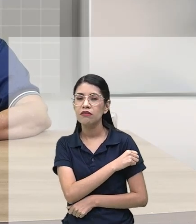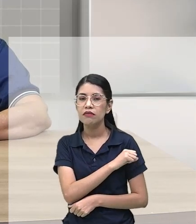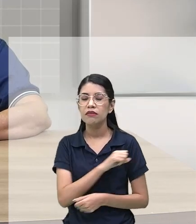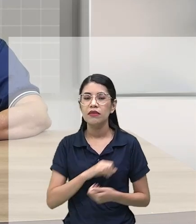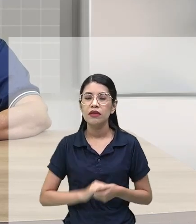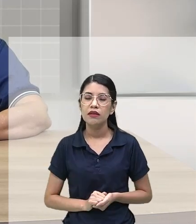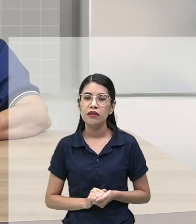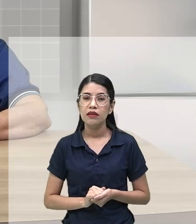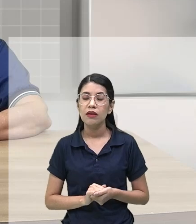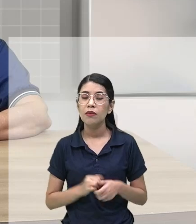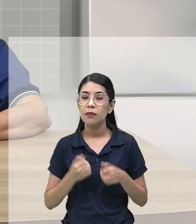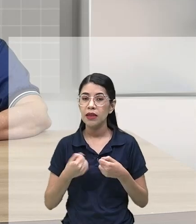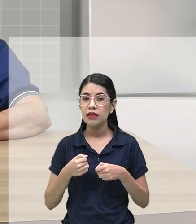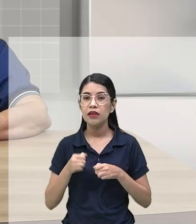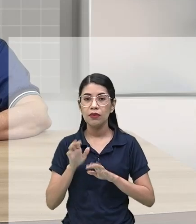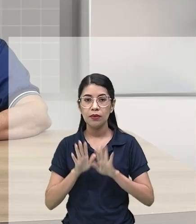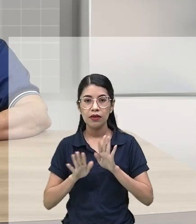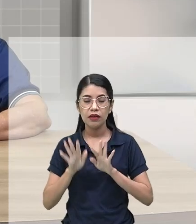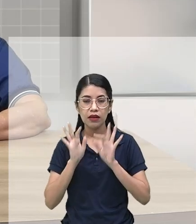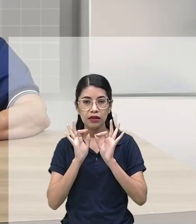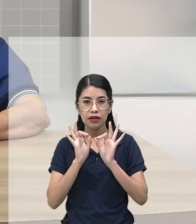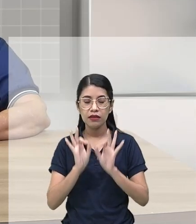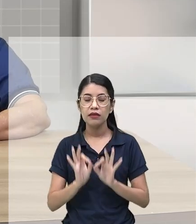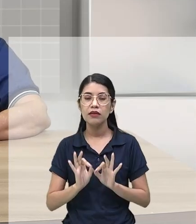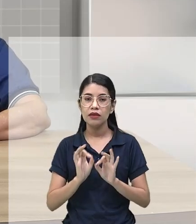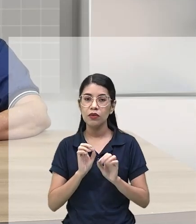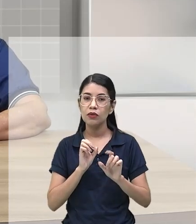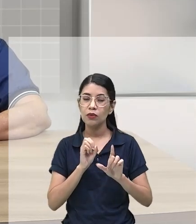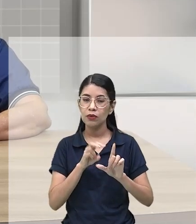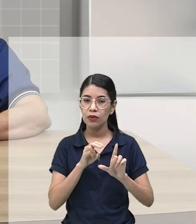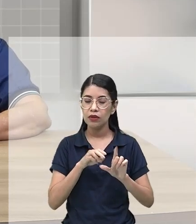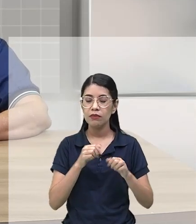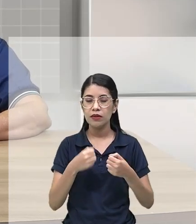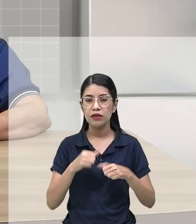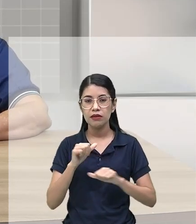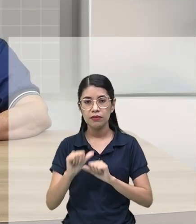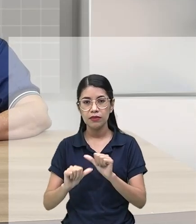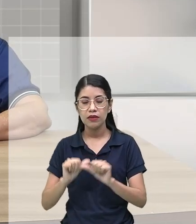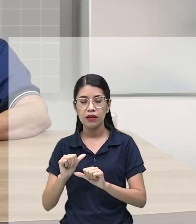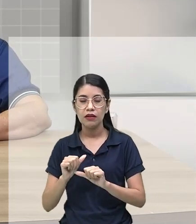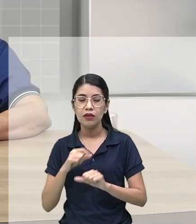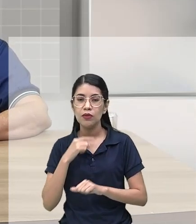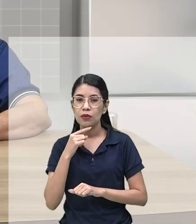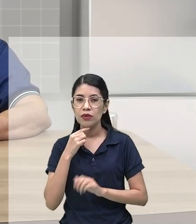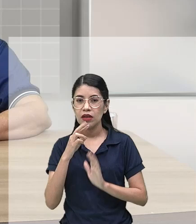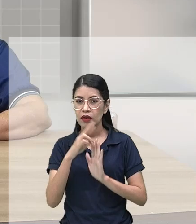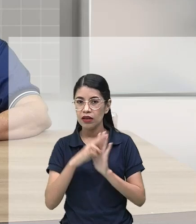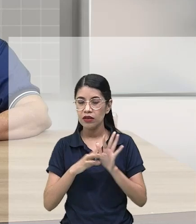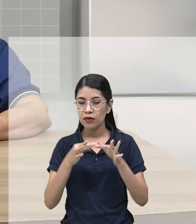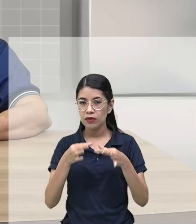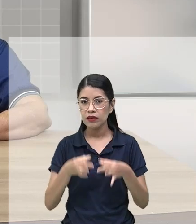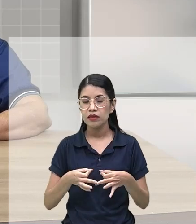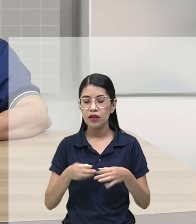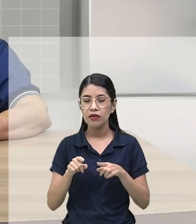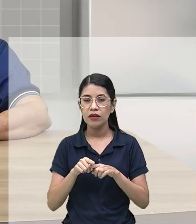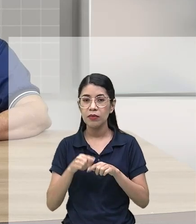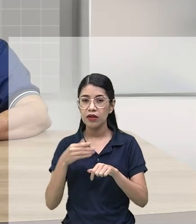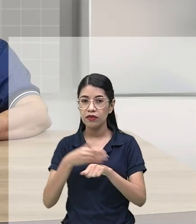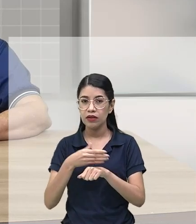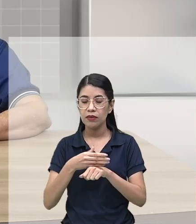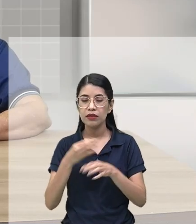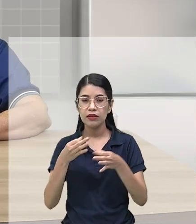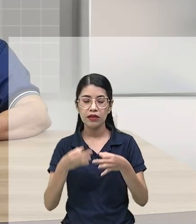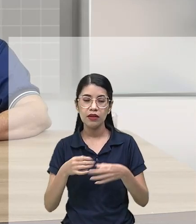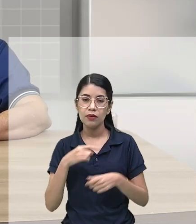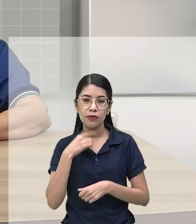E aí acaba se tendo essa confusão e a gente não consegue emitir um relatório preciso e nem a frequência precisa de vocês. Então, abrindo